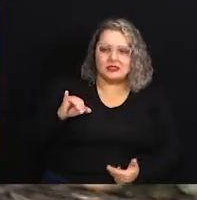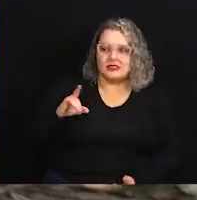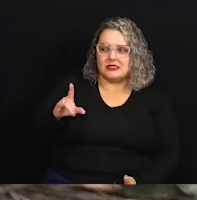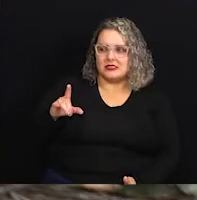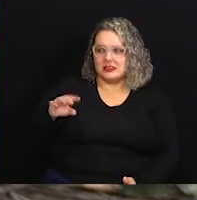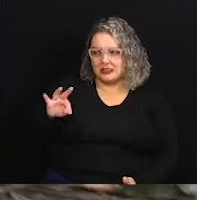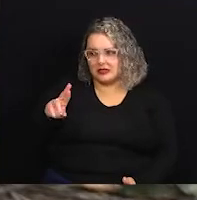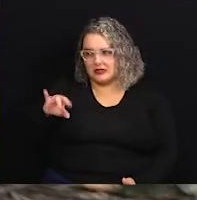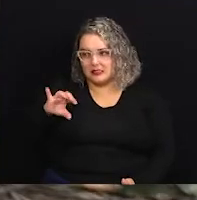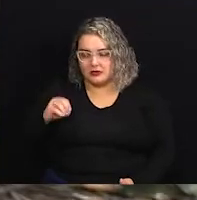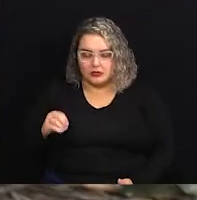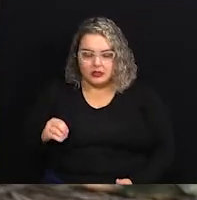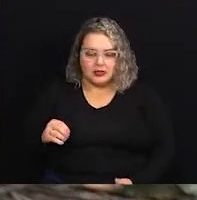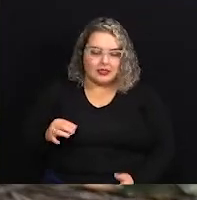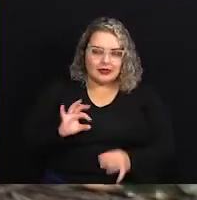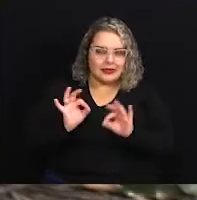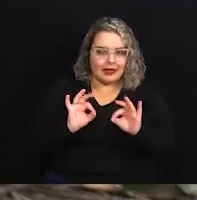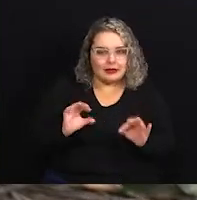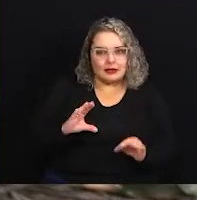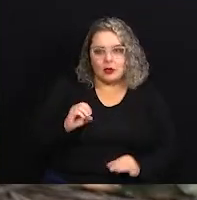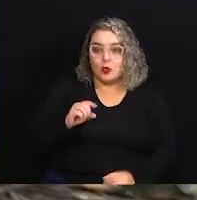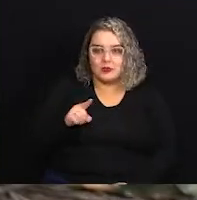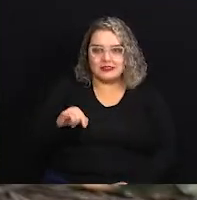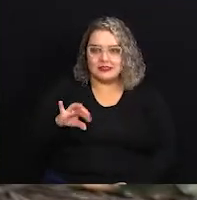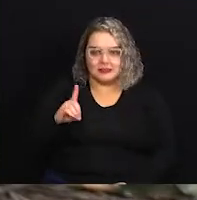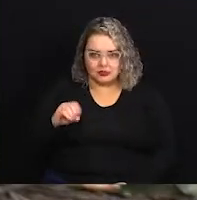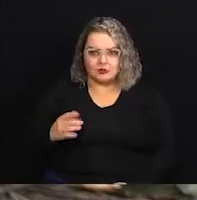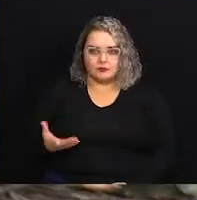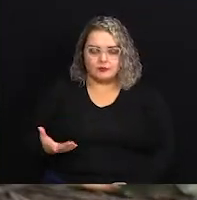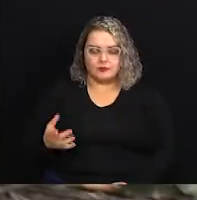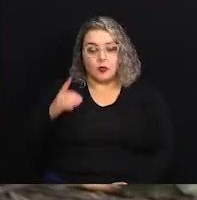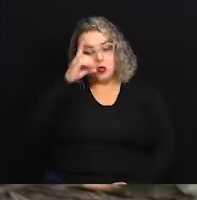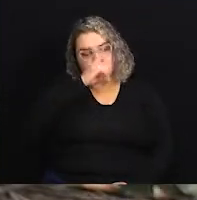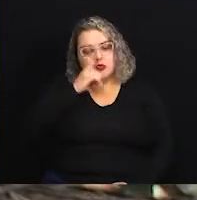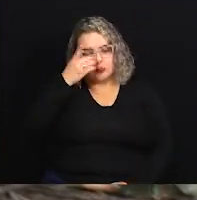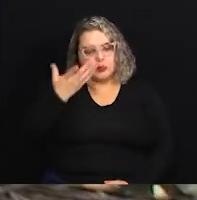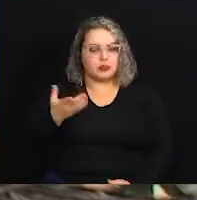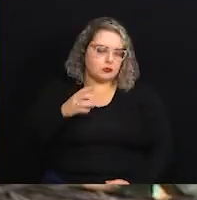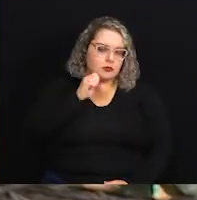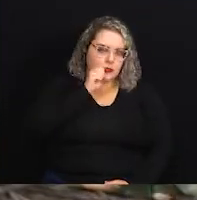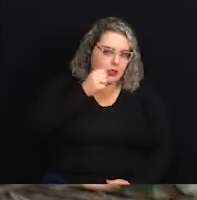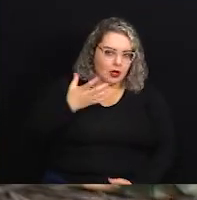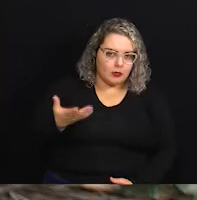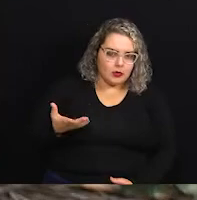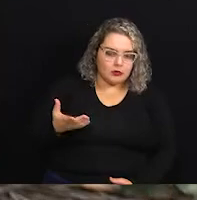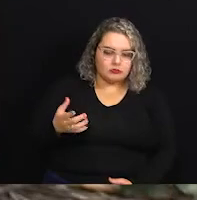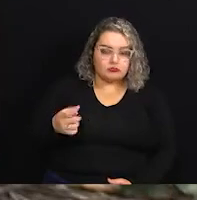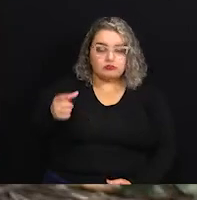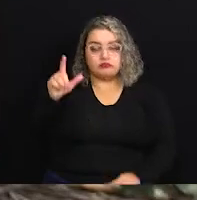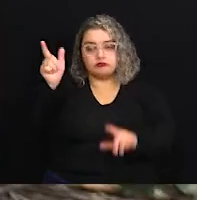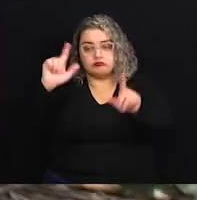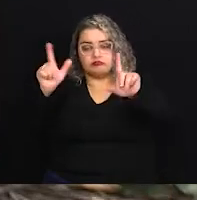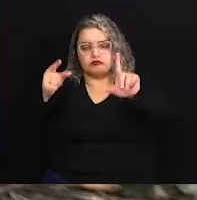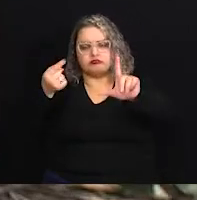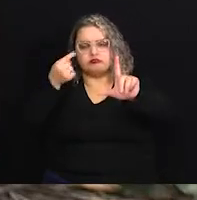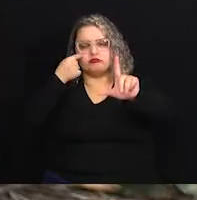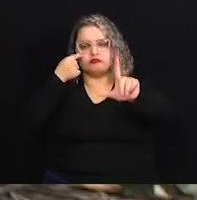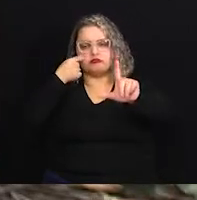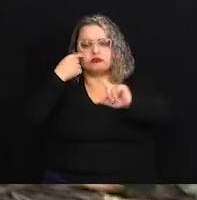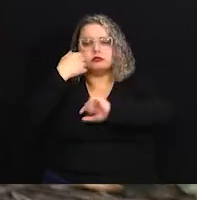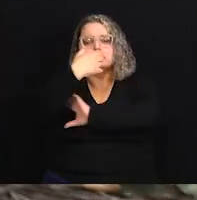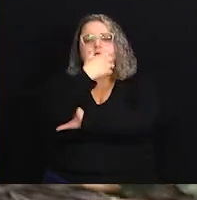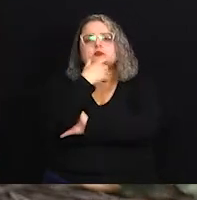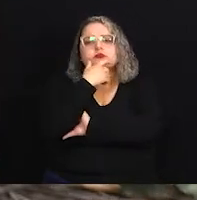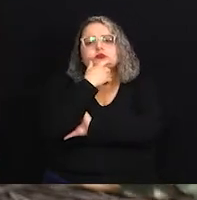cítricos, nem arroz, nem feijão, esses alimentos cozidos. E um certo domingo, um certo sábado, eu estava assistindo televisão